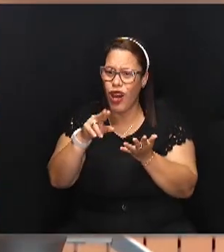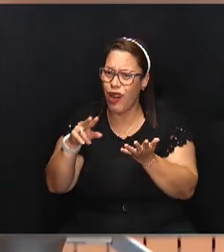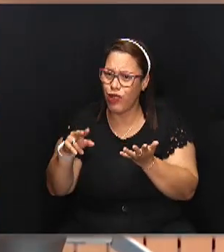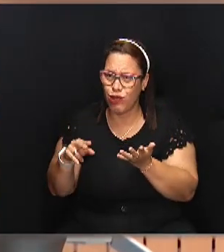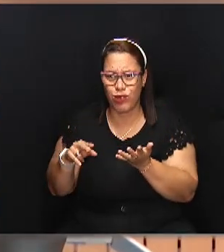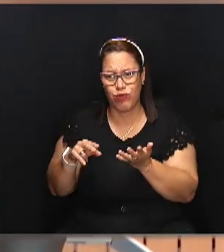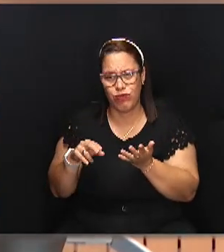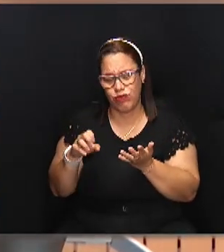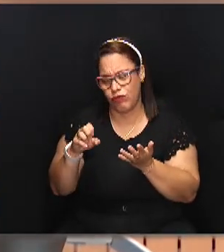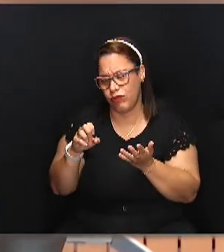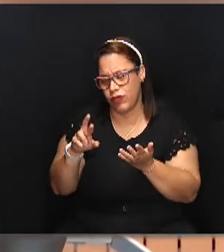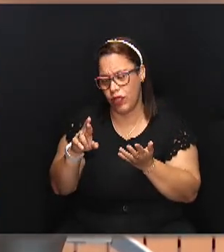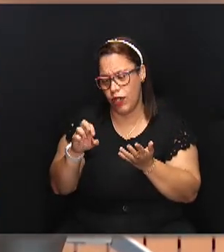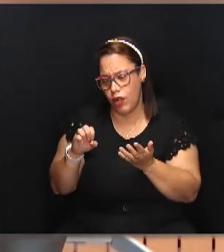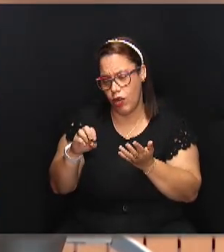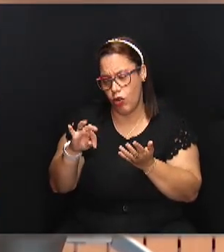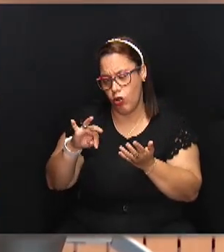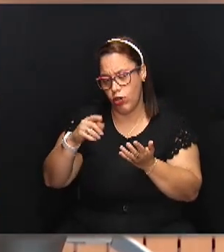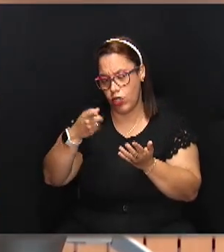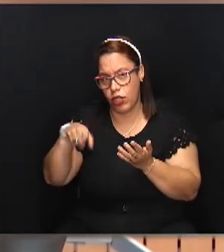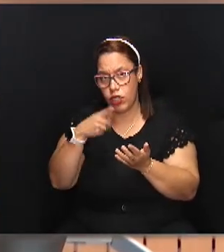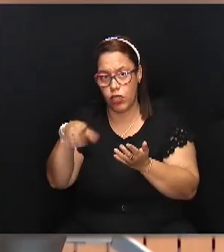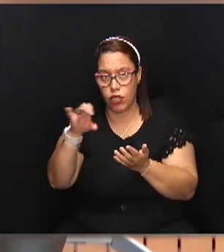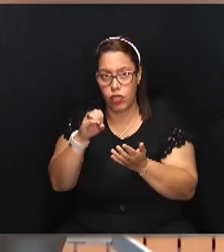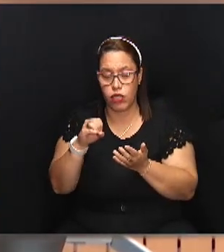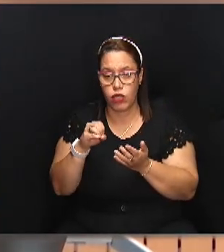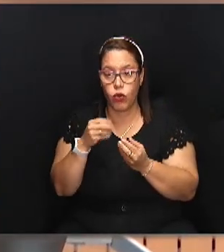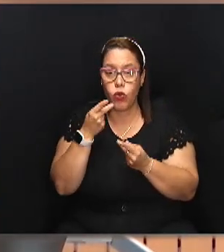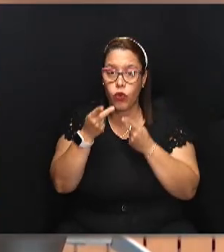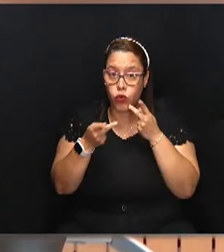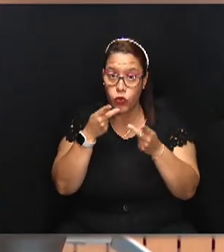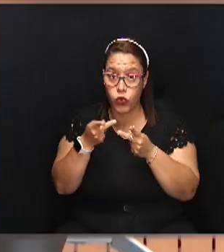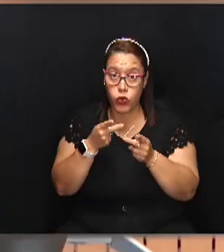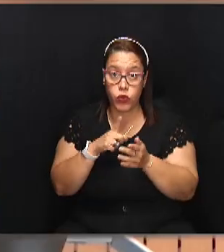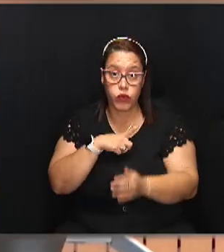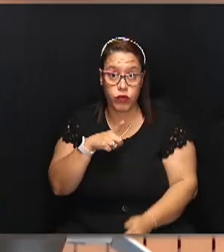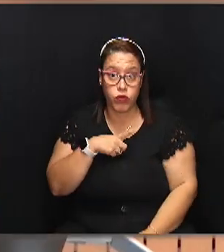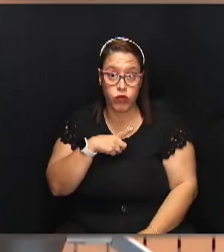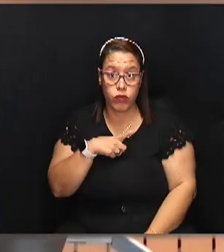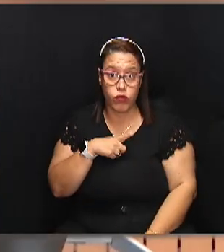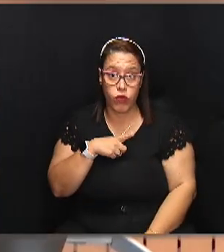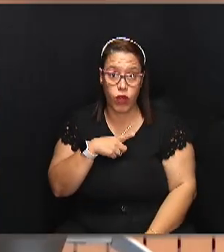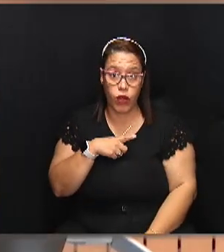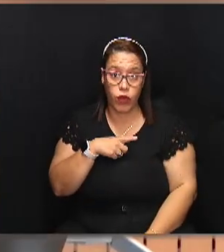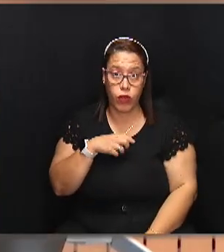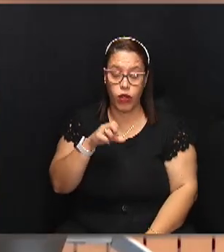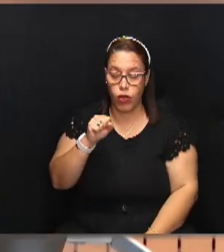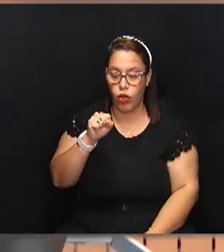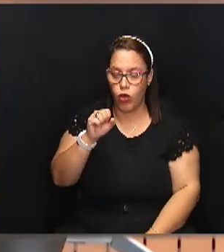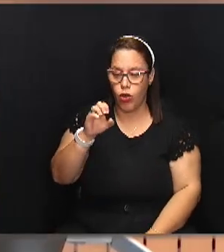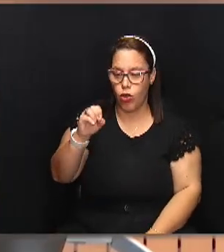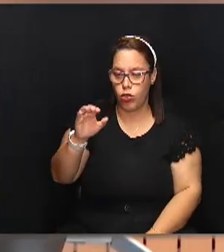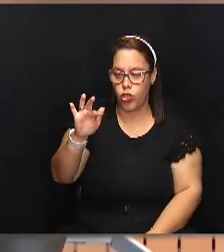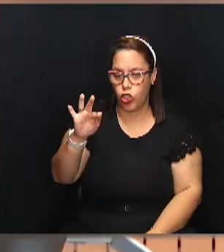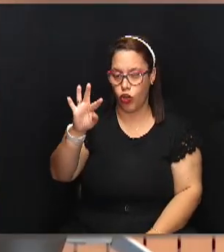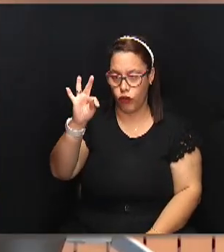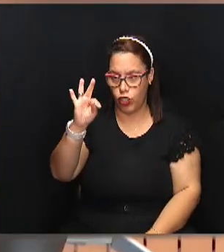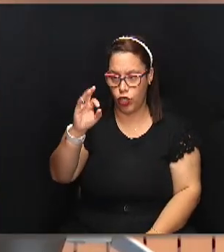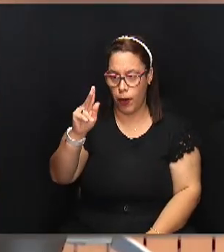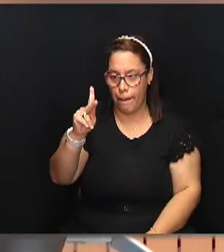de erotização quando a gente fala sobre isso. Existe o que tem sido chamado do soft porn, que é